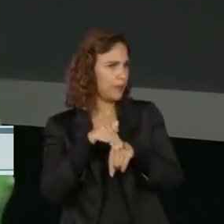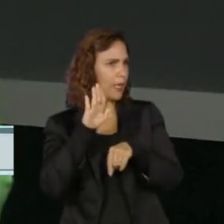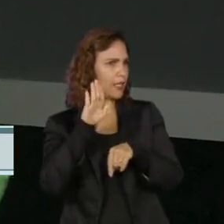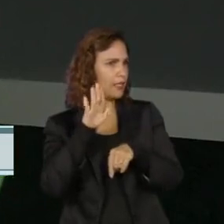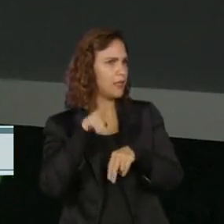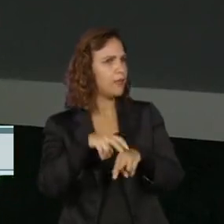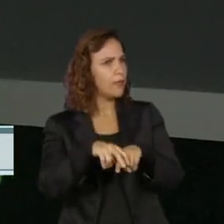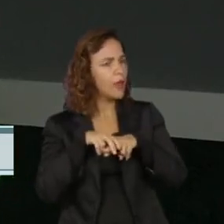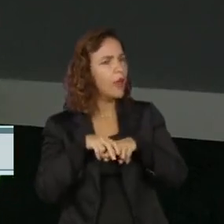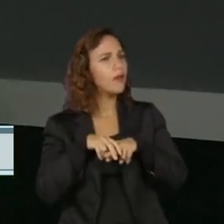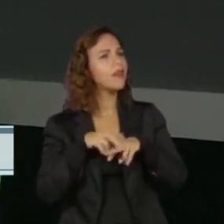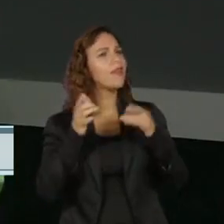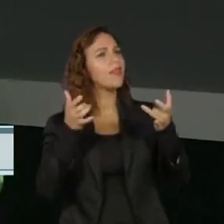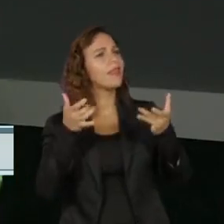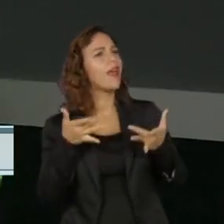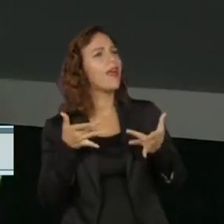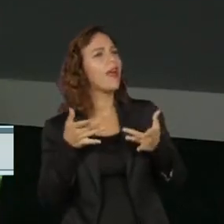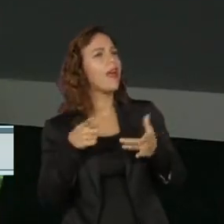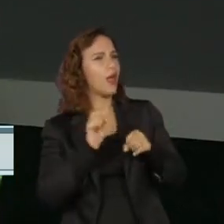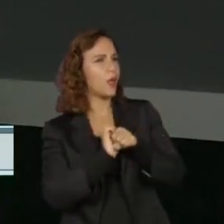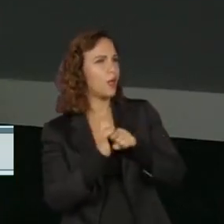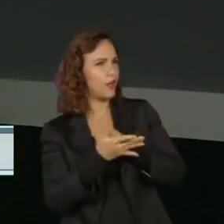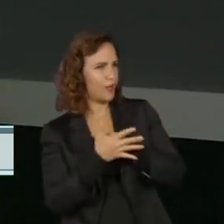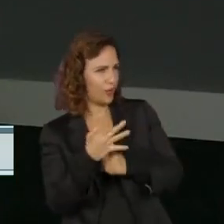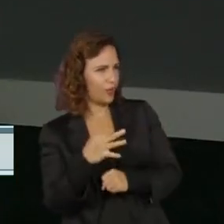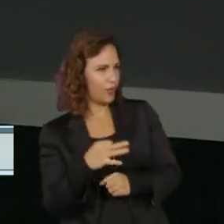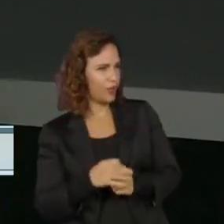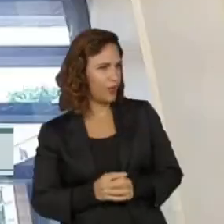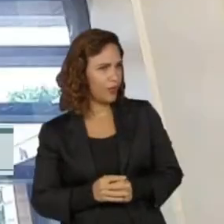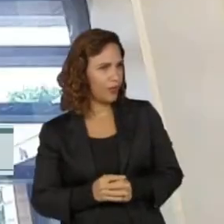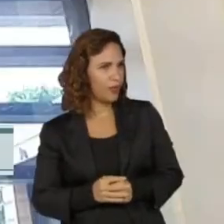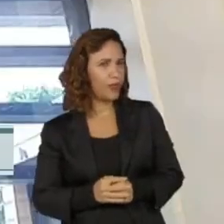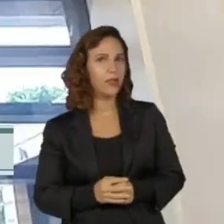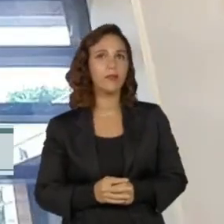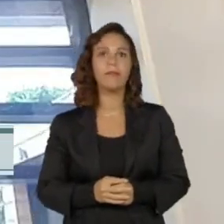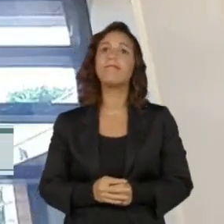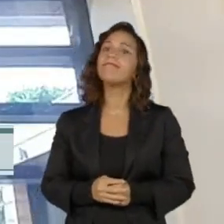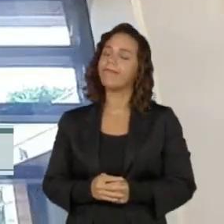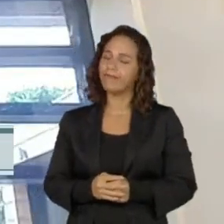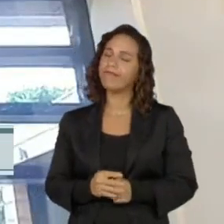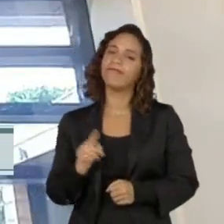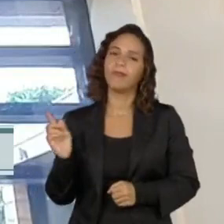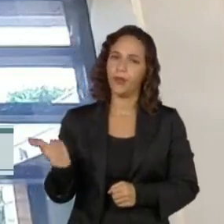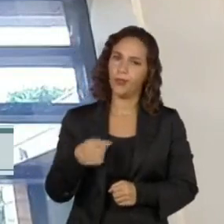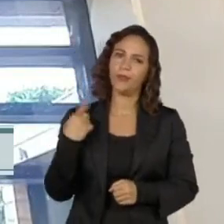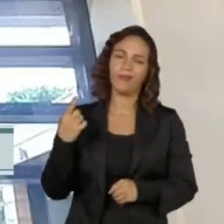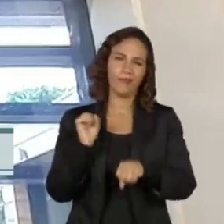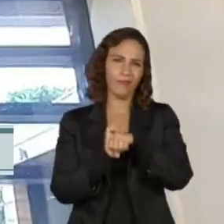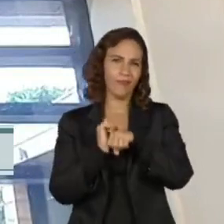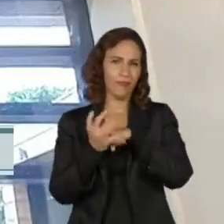conta das sequelas enfrentadas pelos pacientes que tiveram Covid. Como para todo mundo, a pandemia